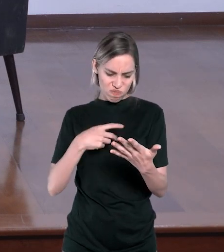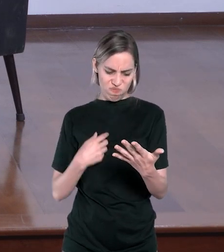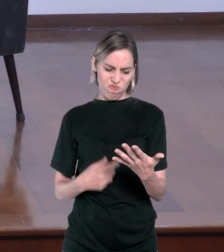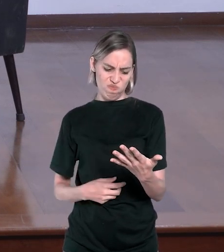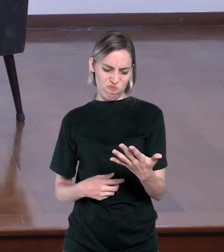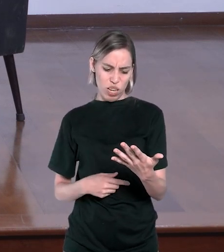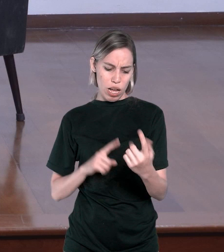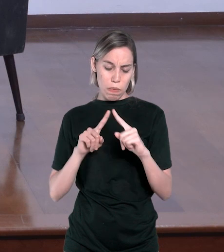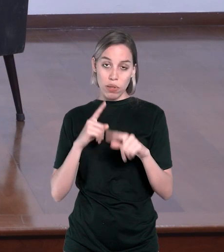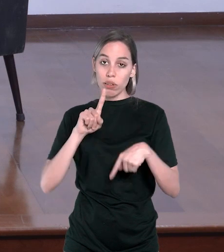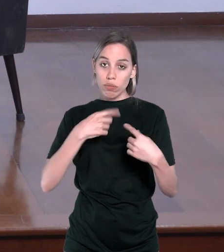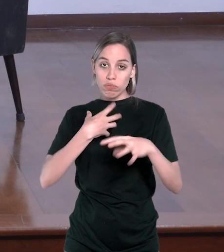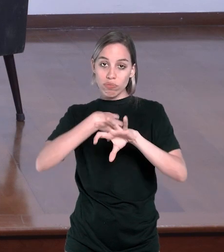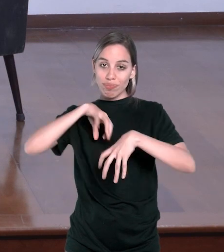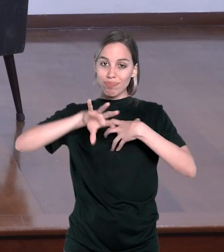né,